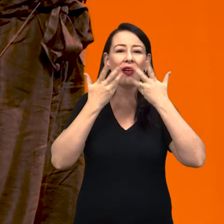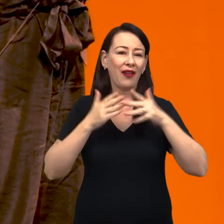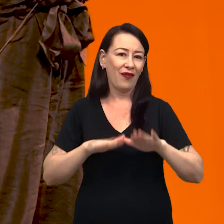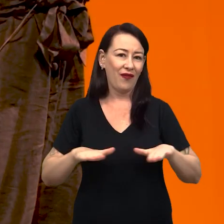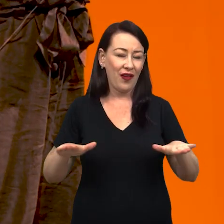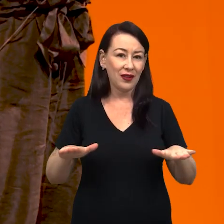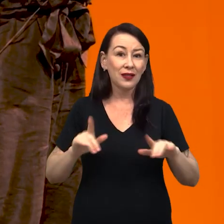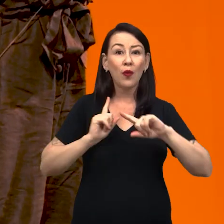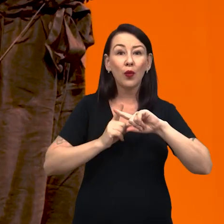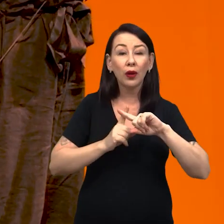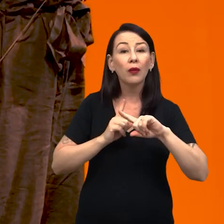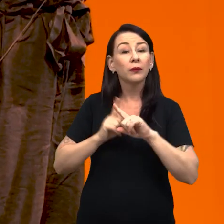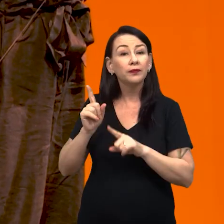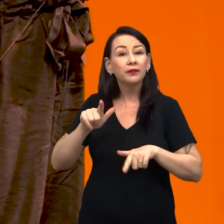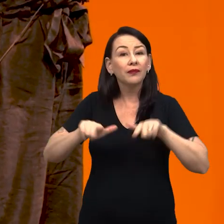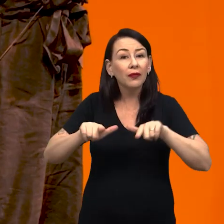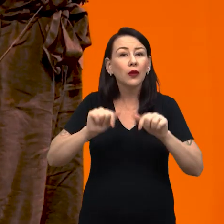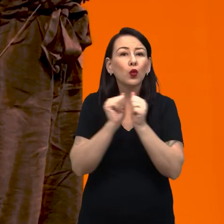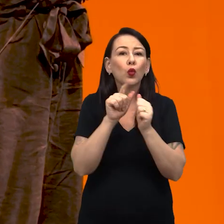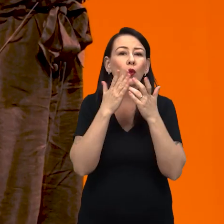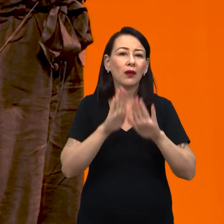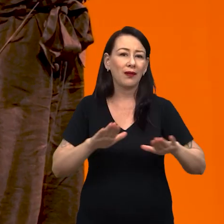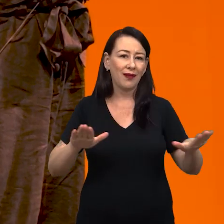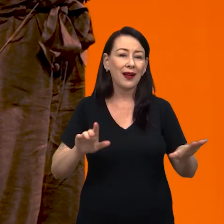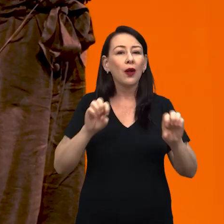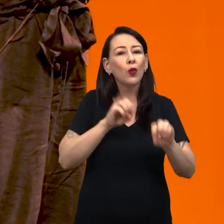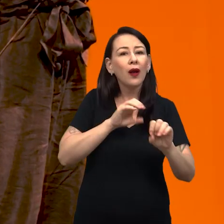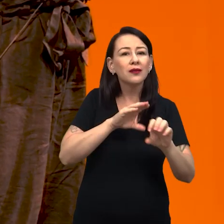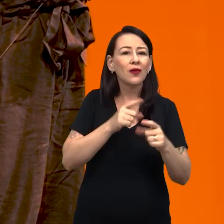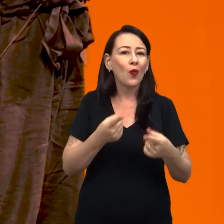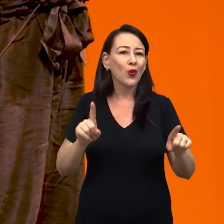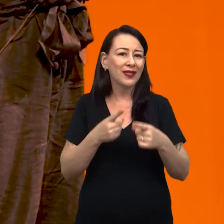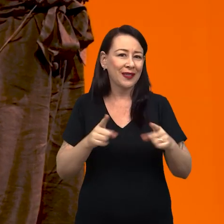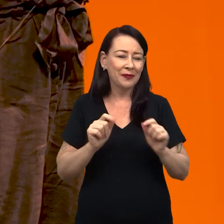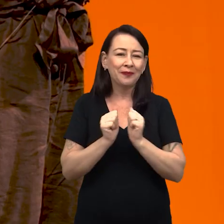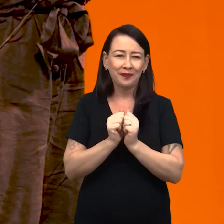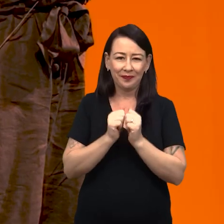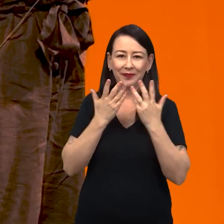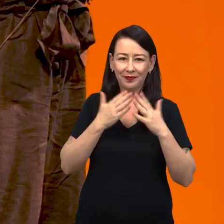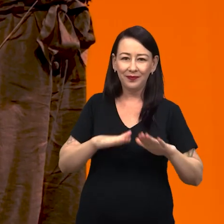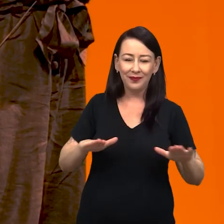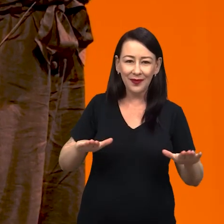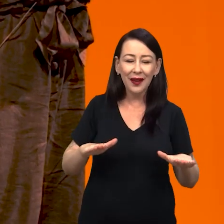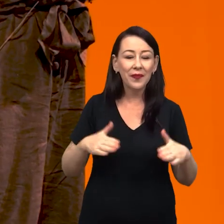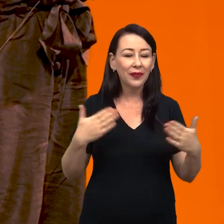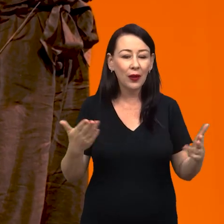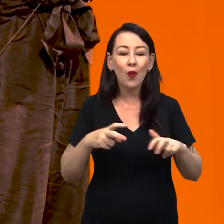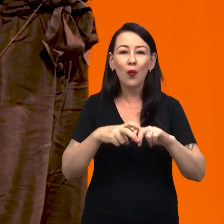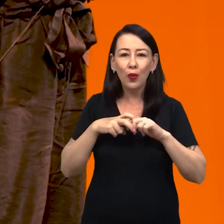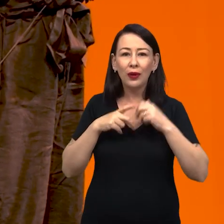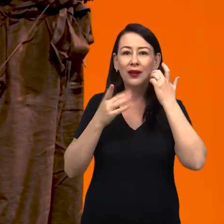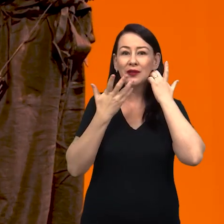Eu comecei a trabalhar com criança, ensinando, fazendo educação musical, e a infância é que